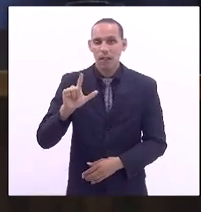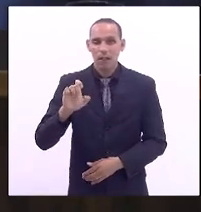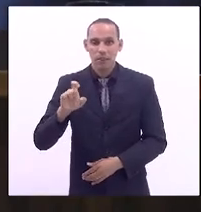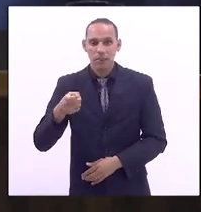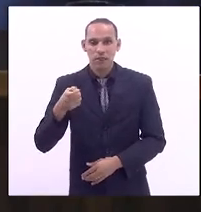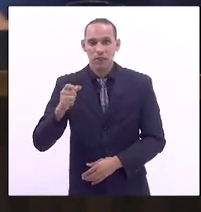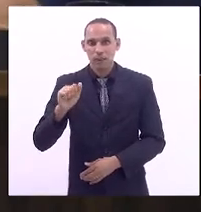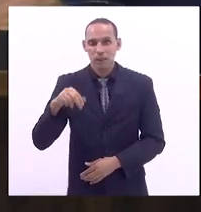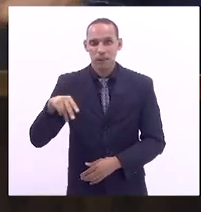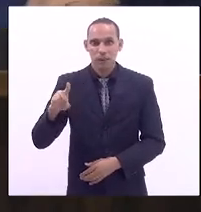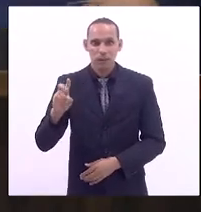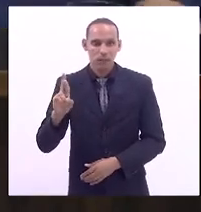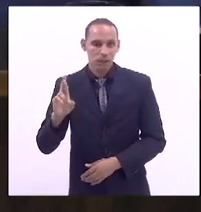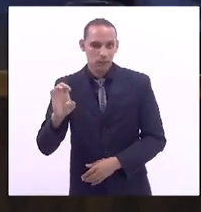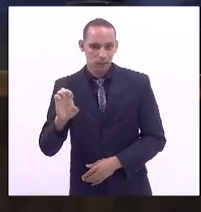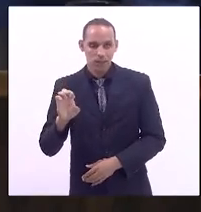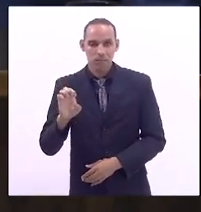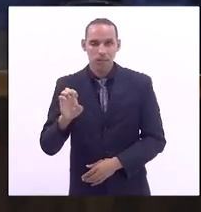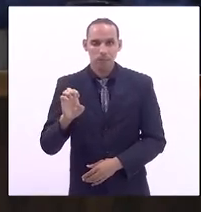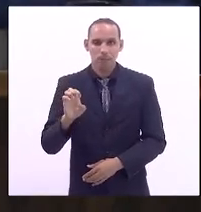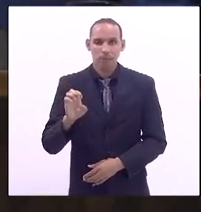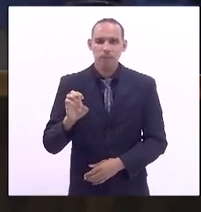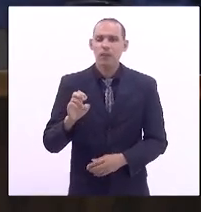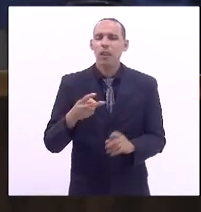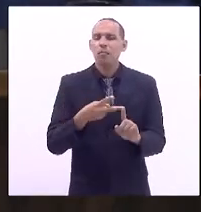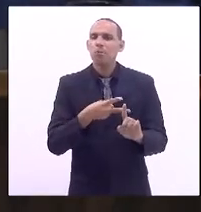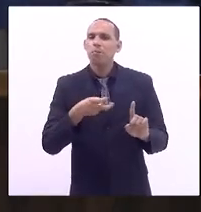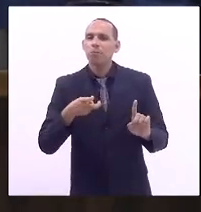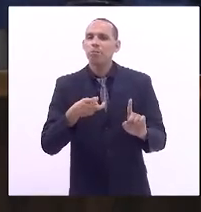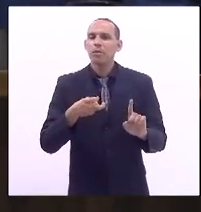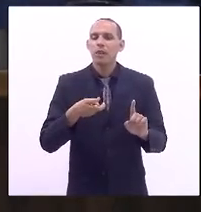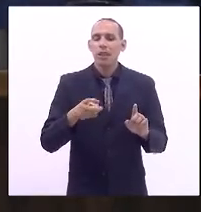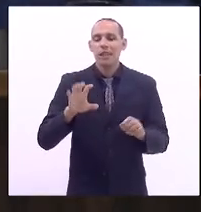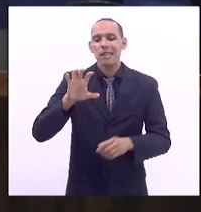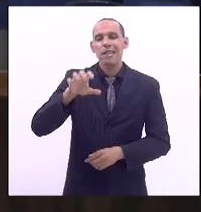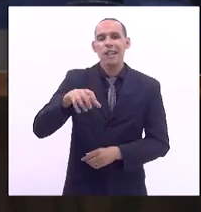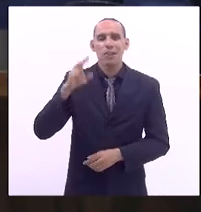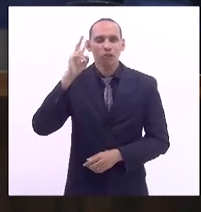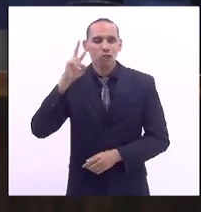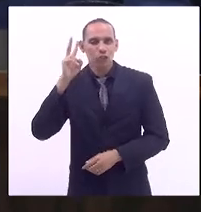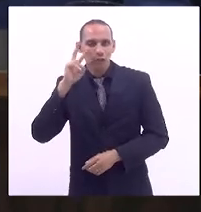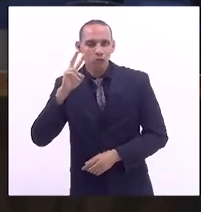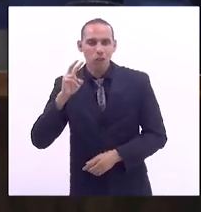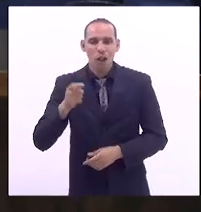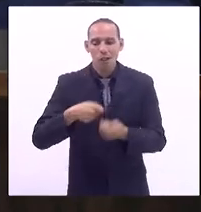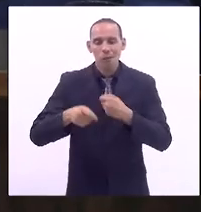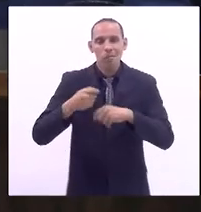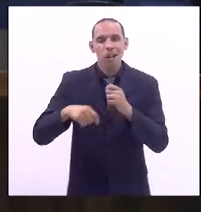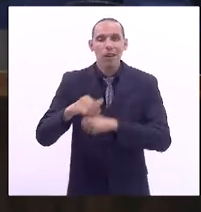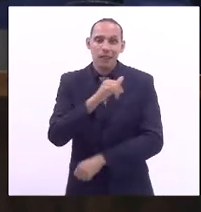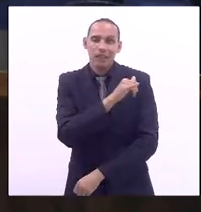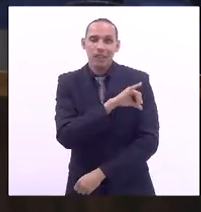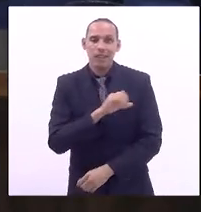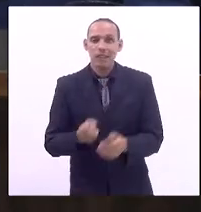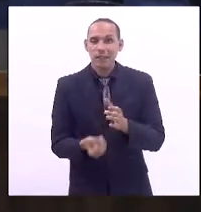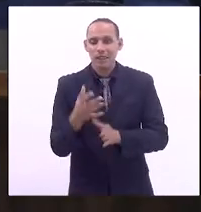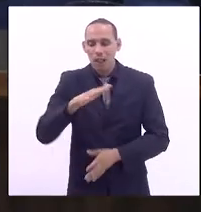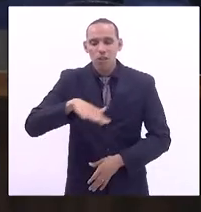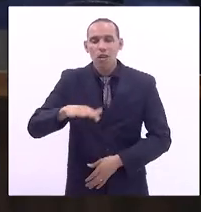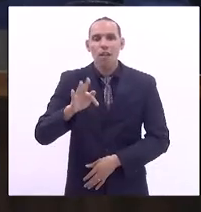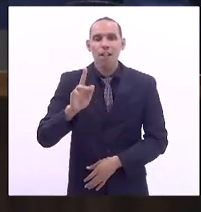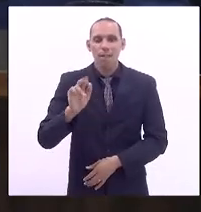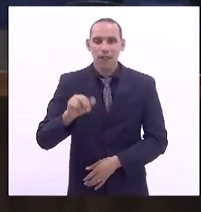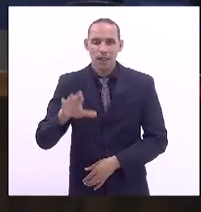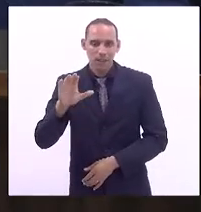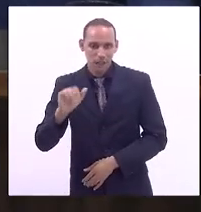Freitas que dispõe sobre o reconhecimento da importância do centro histórico comercial do Rio de Janeiro da criação da zona franca